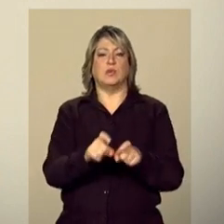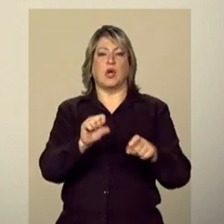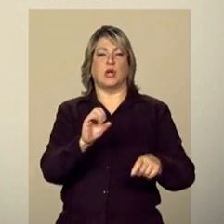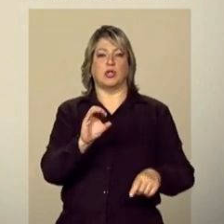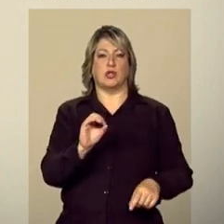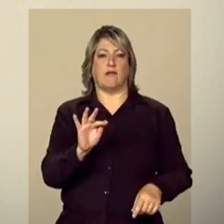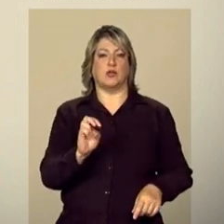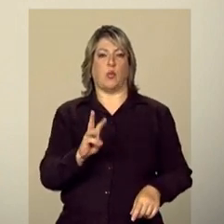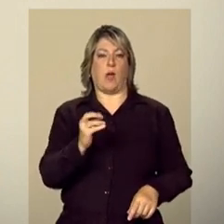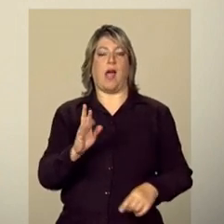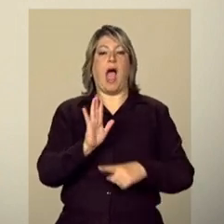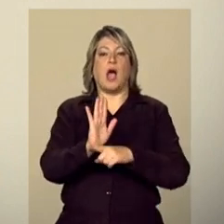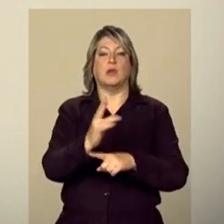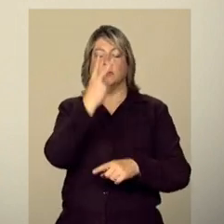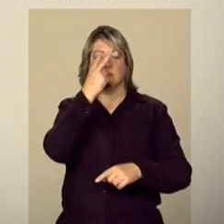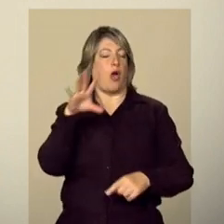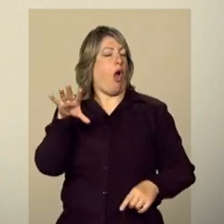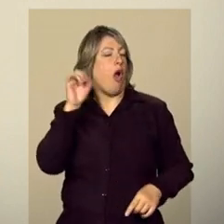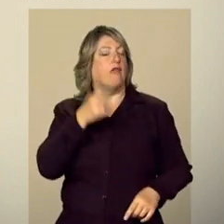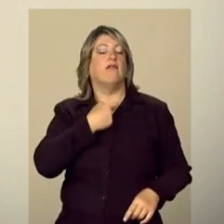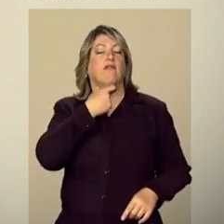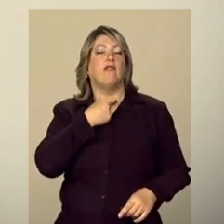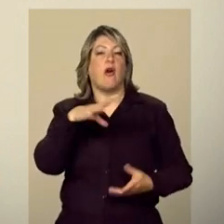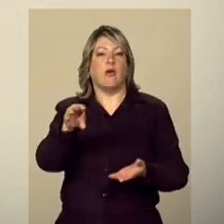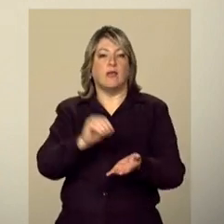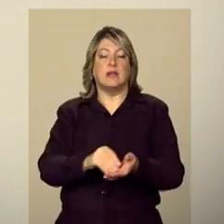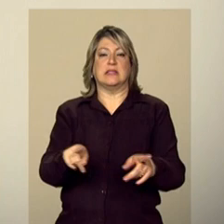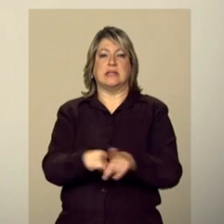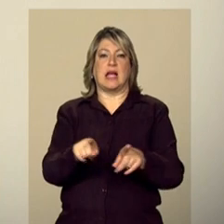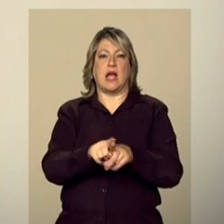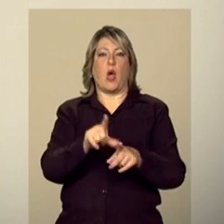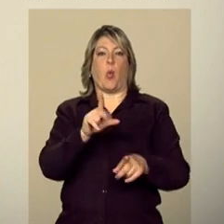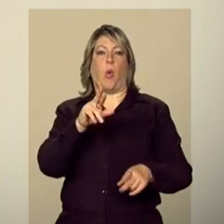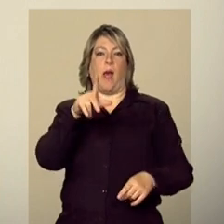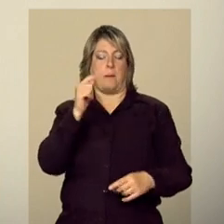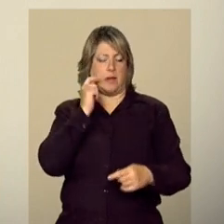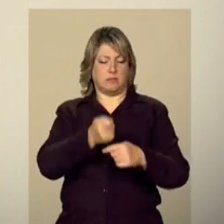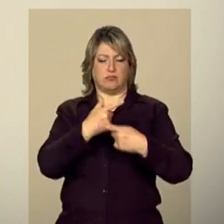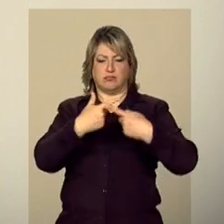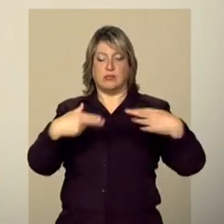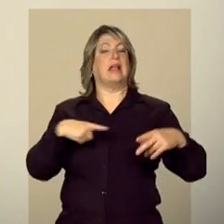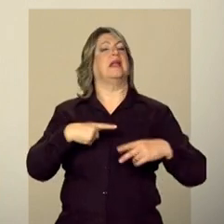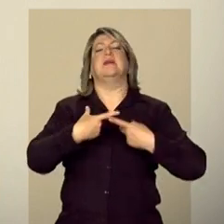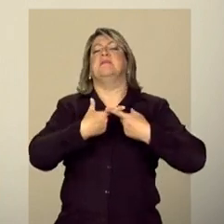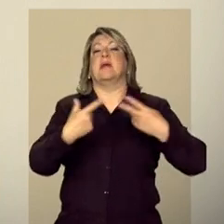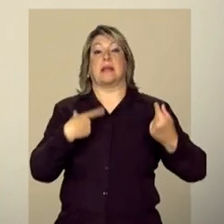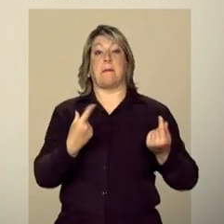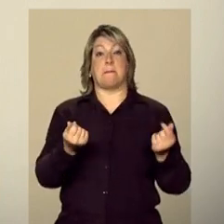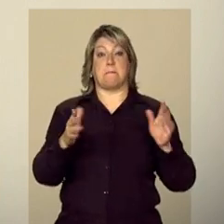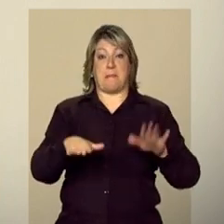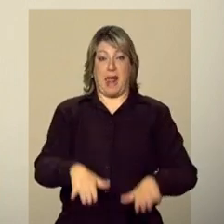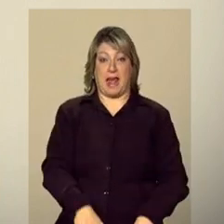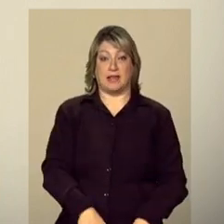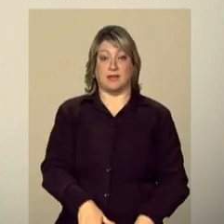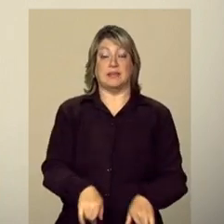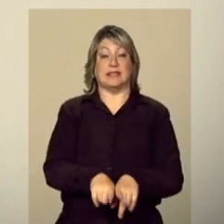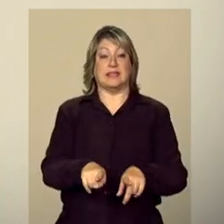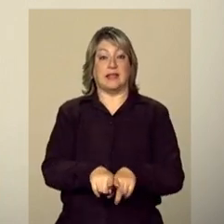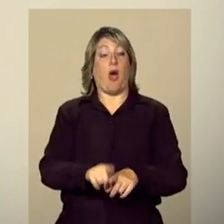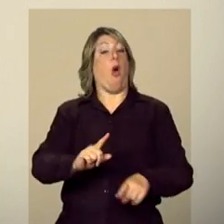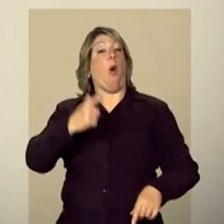texto em voz lupas eletrônicas e muitos outros produtos estão muito mais baratos uma outra